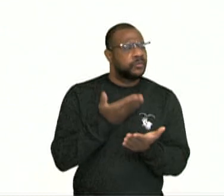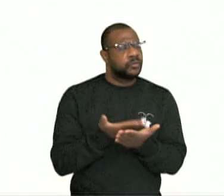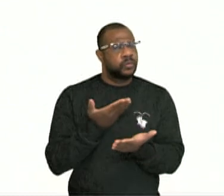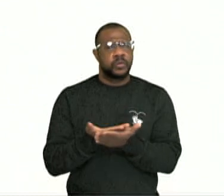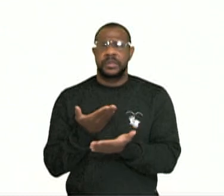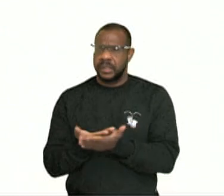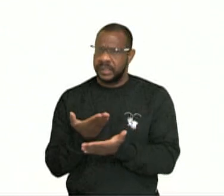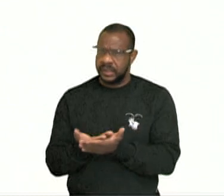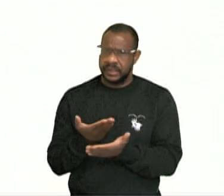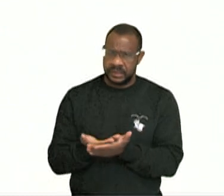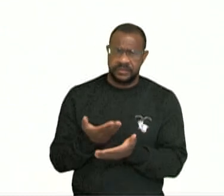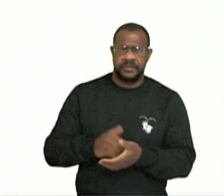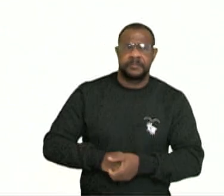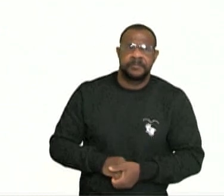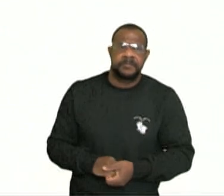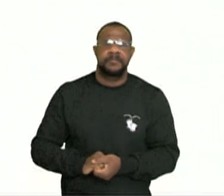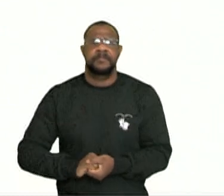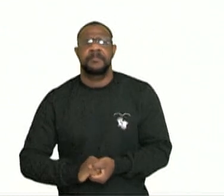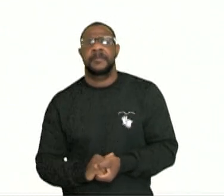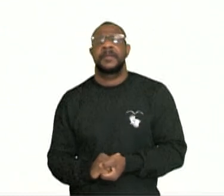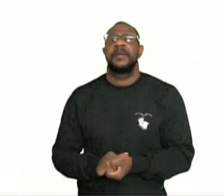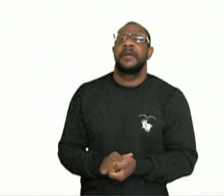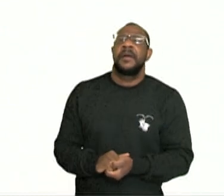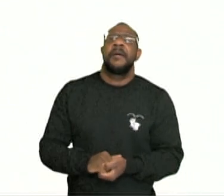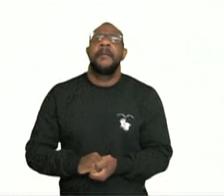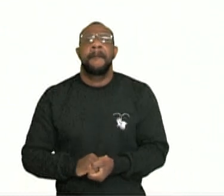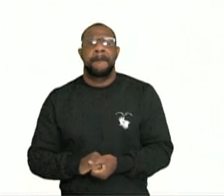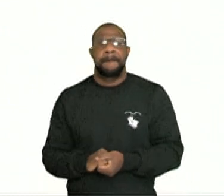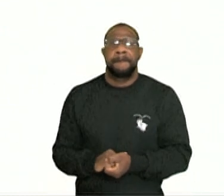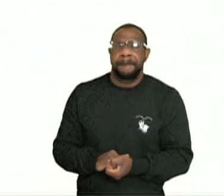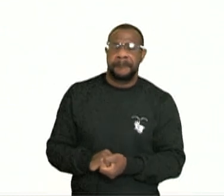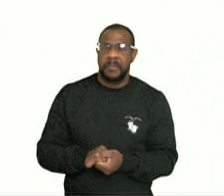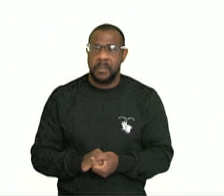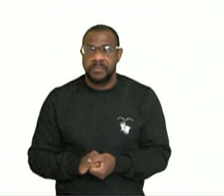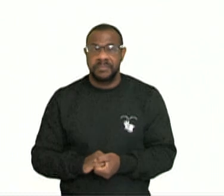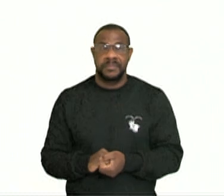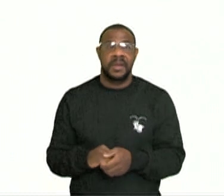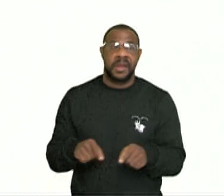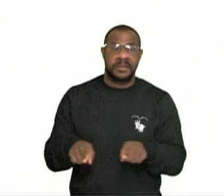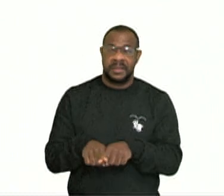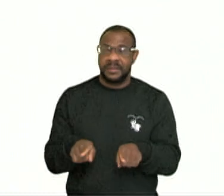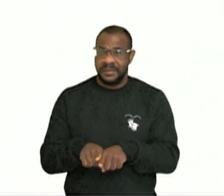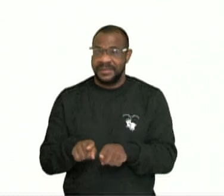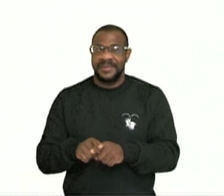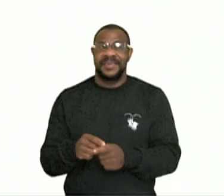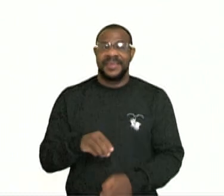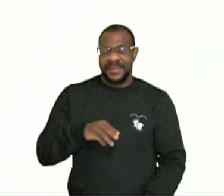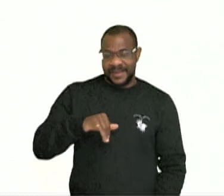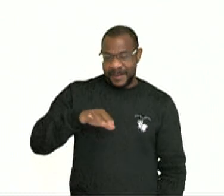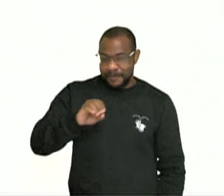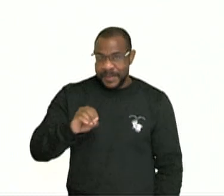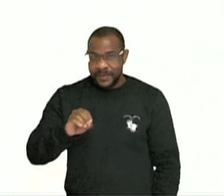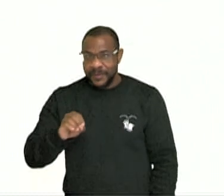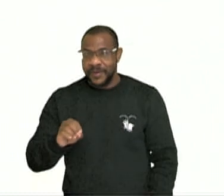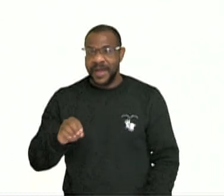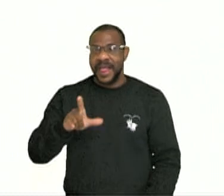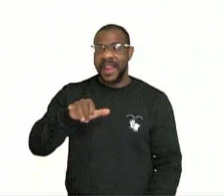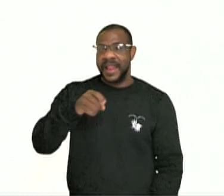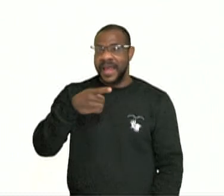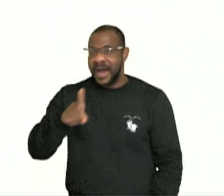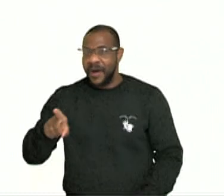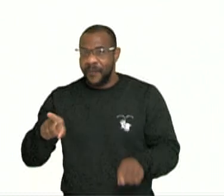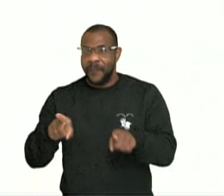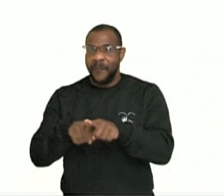por Tomás Wood Jr., publicado em 10/4/2014. Além do mico-leão dourado e do lobo-guará, outro